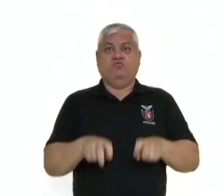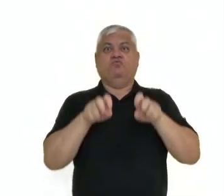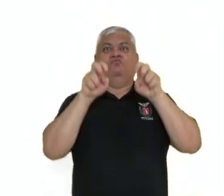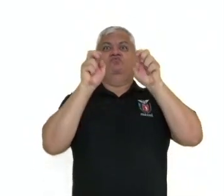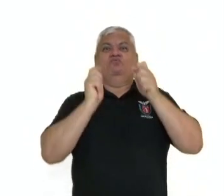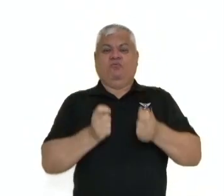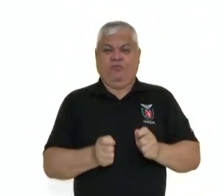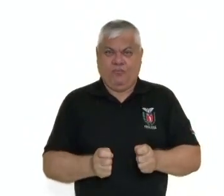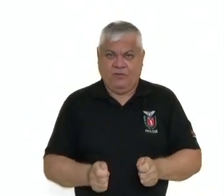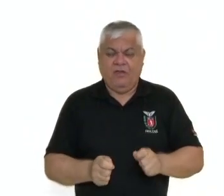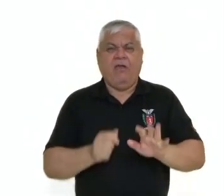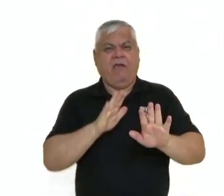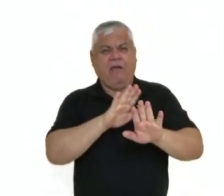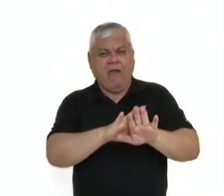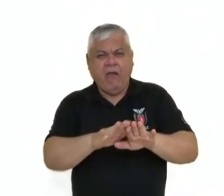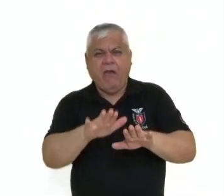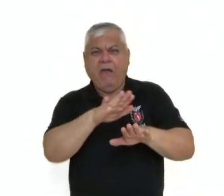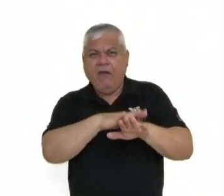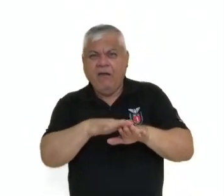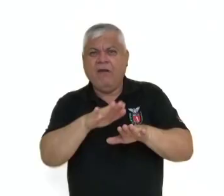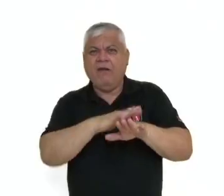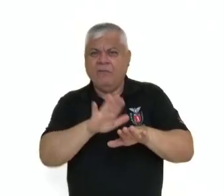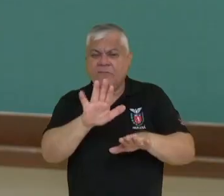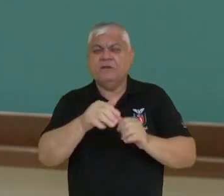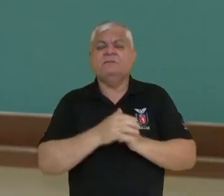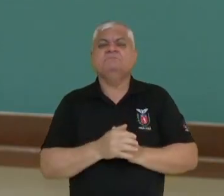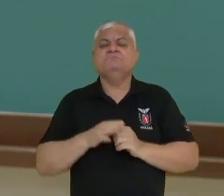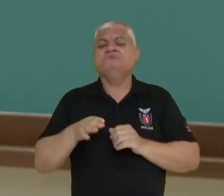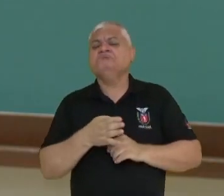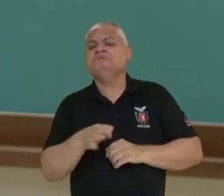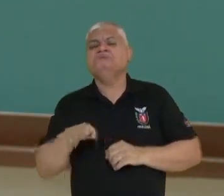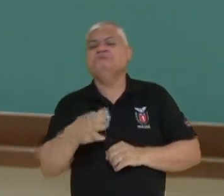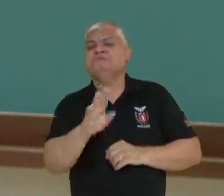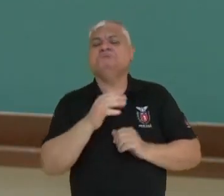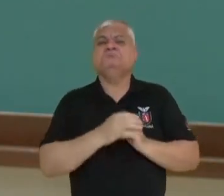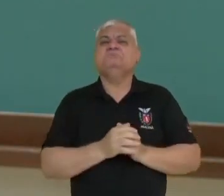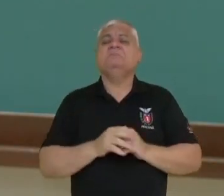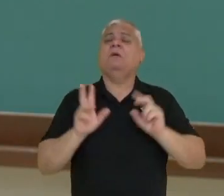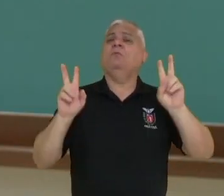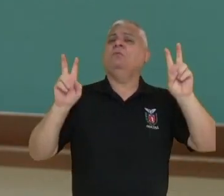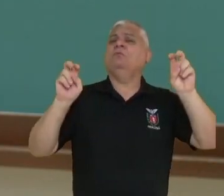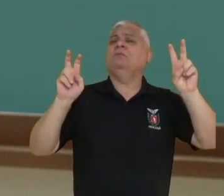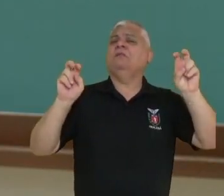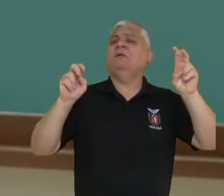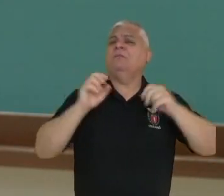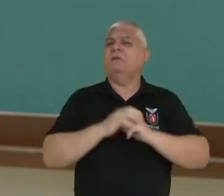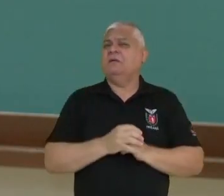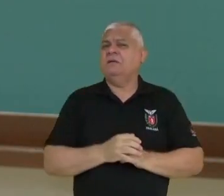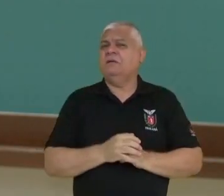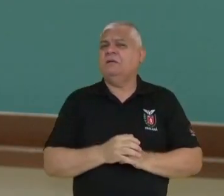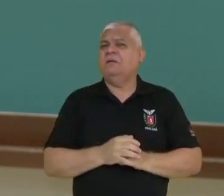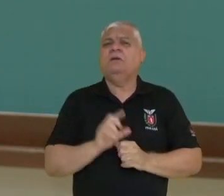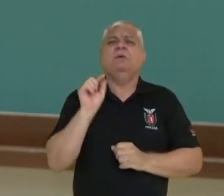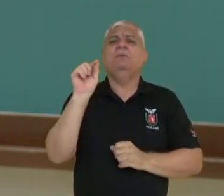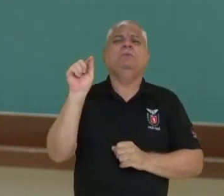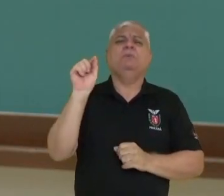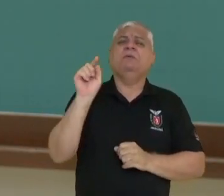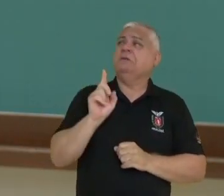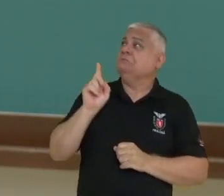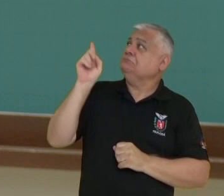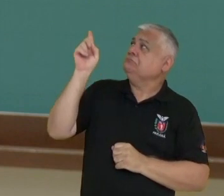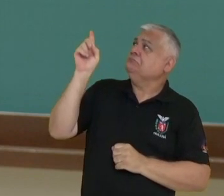refugou, mas o cavaleiro insistiu. Então, falando sobre o tema então do nosso caos, então, o que está sendo tratado